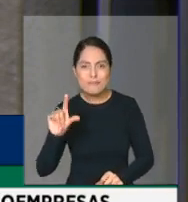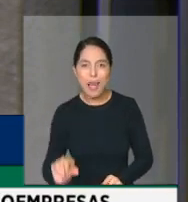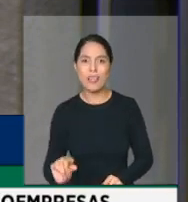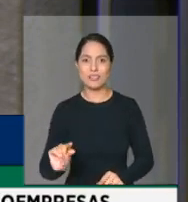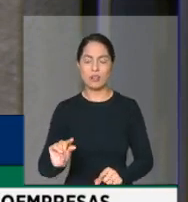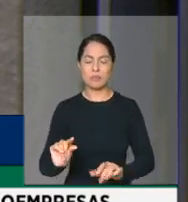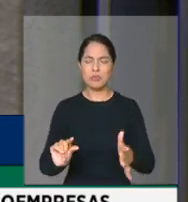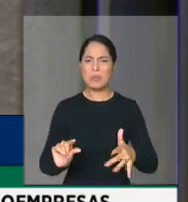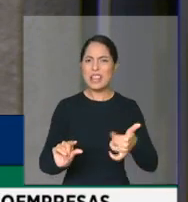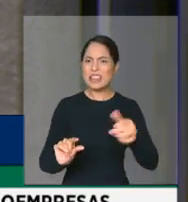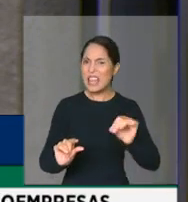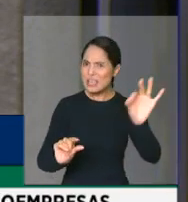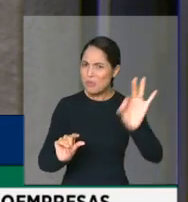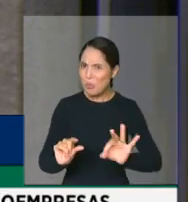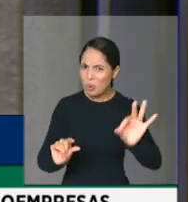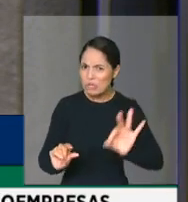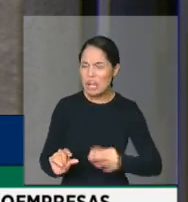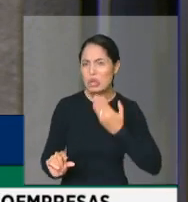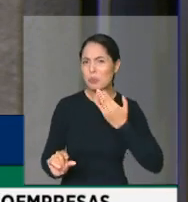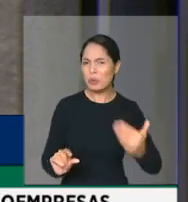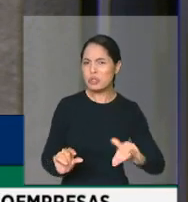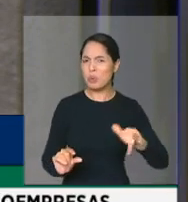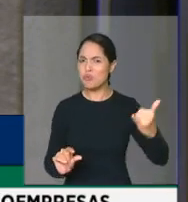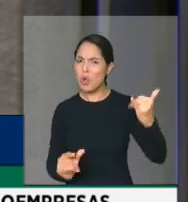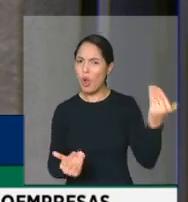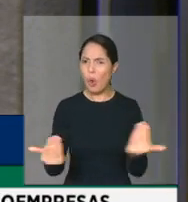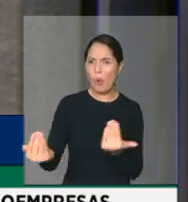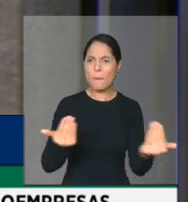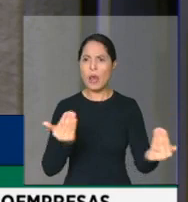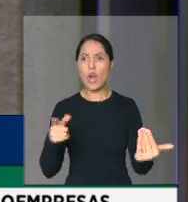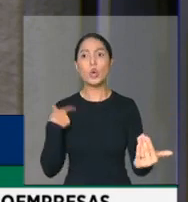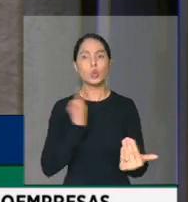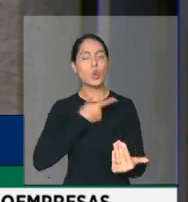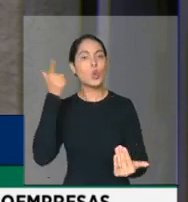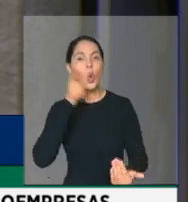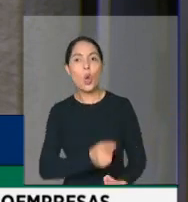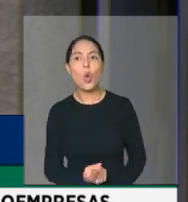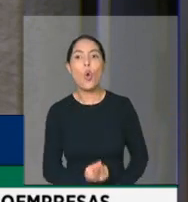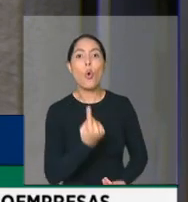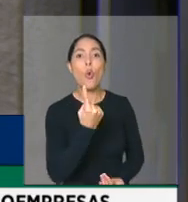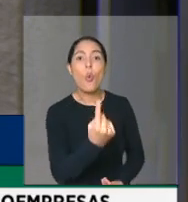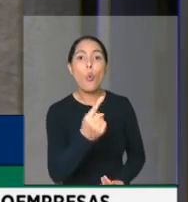a ser de 10%, presidente, de taxa de juros. Em relação a isso, nós conseguimos negociar